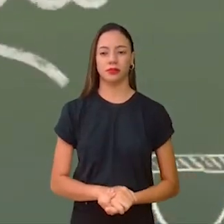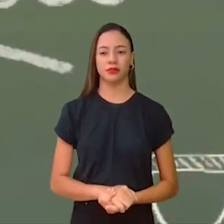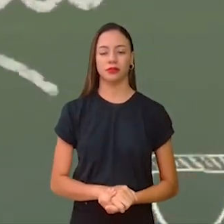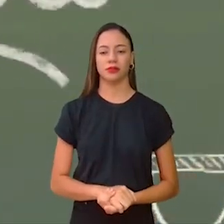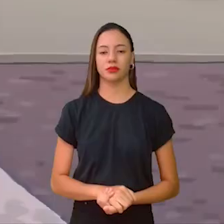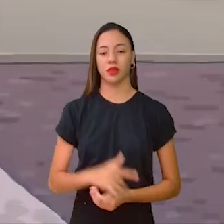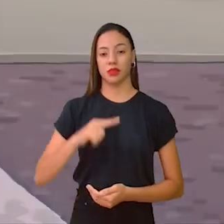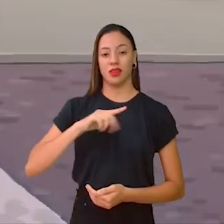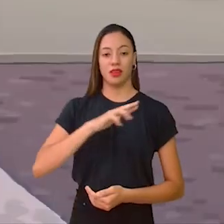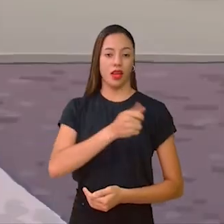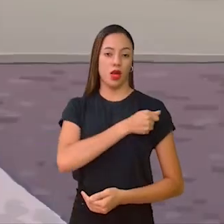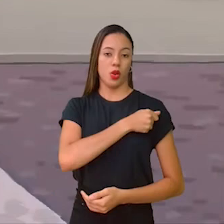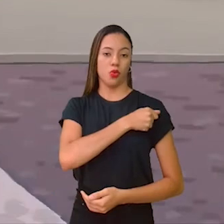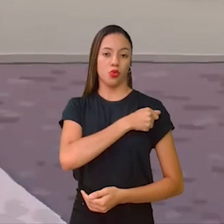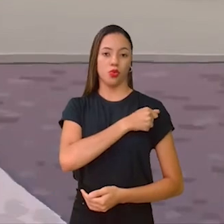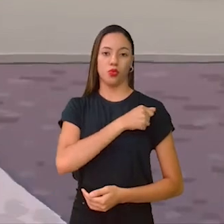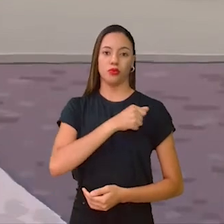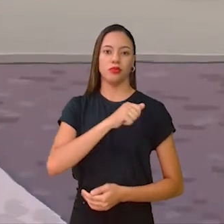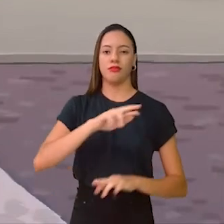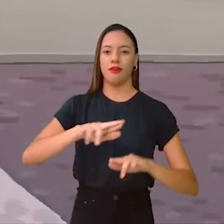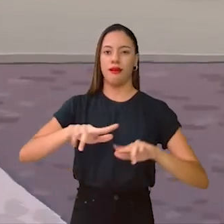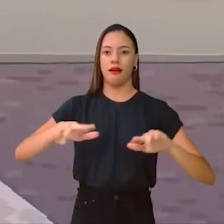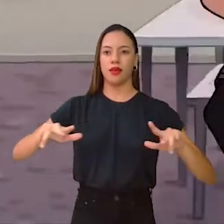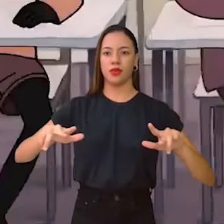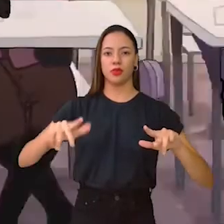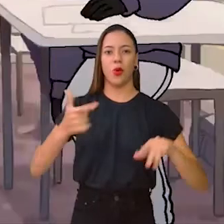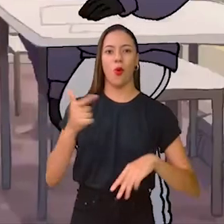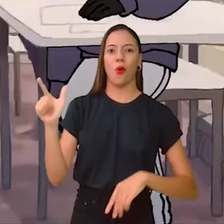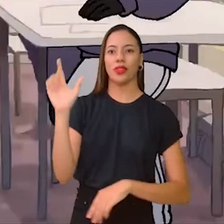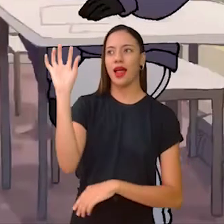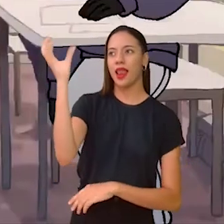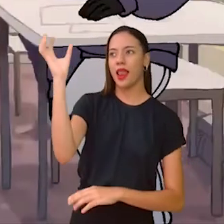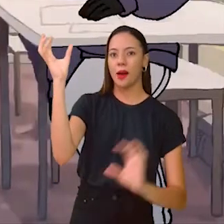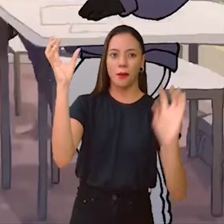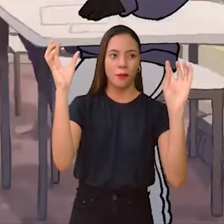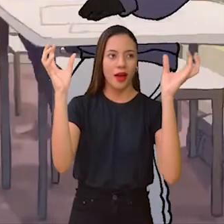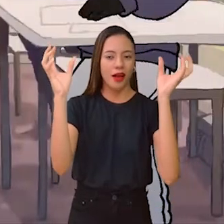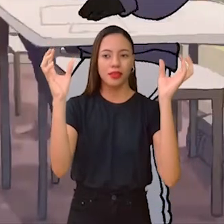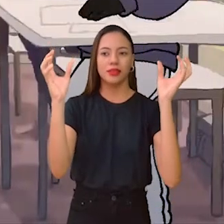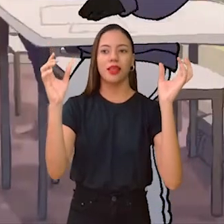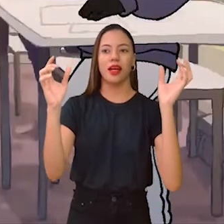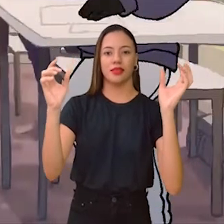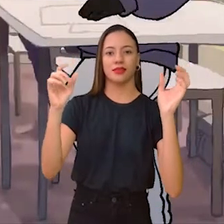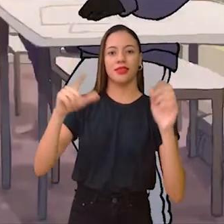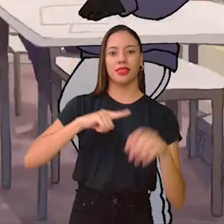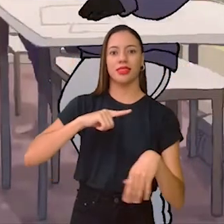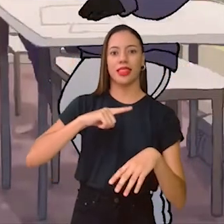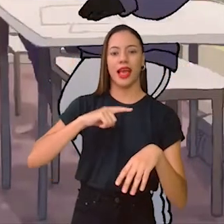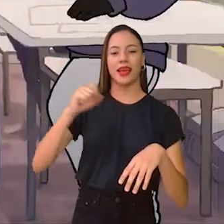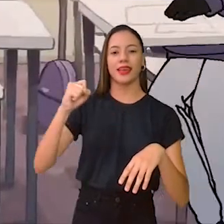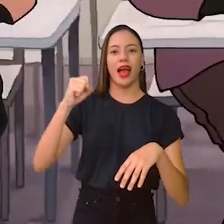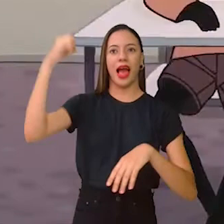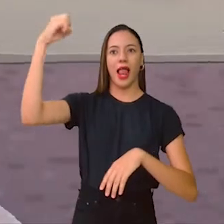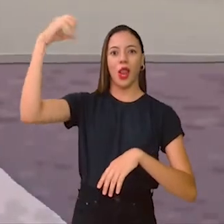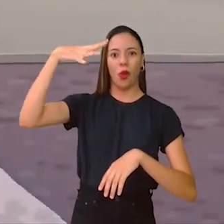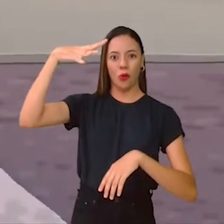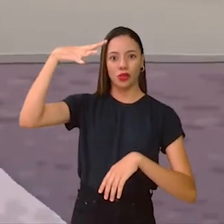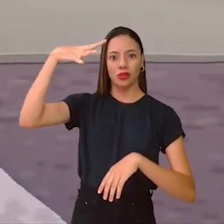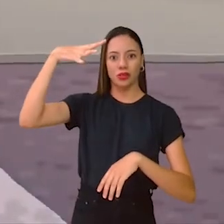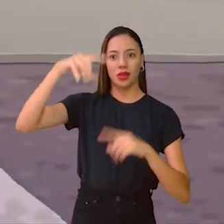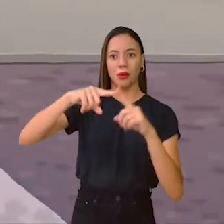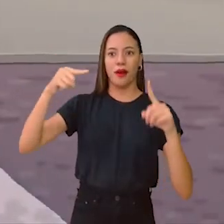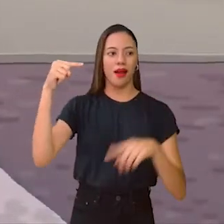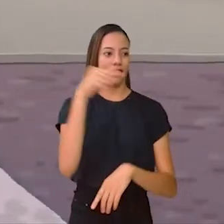vários, os alunos, as outras lâmpadazinhas, as outras pessoas aí estão com a luzinha acesa. Tudo adaptado, né? E ele está